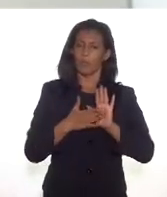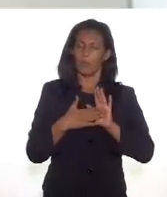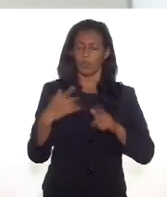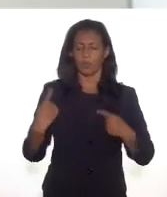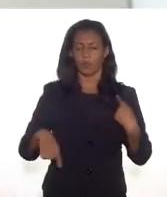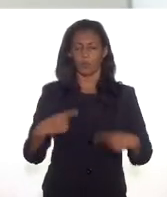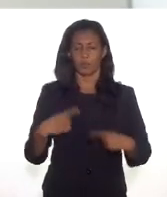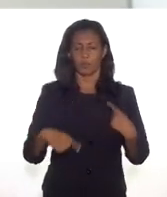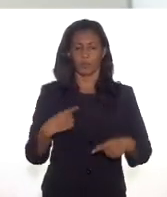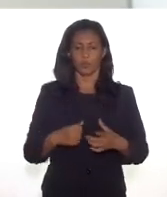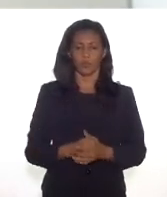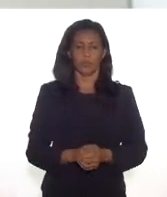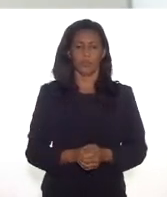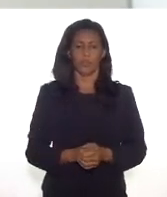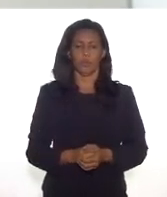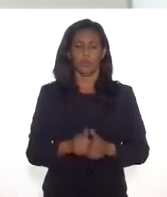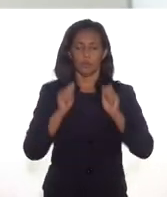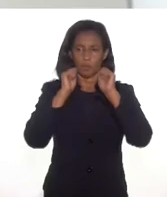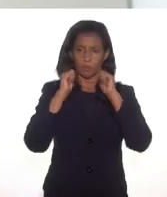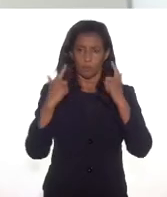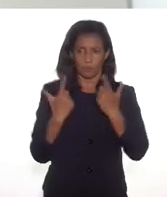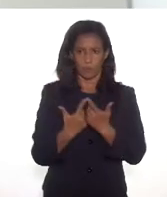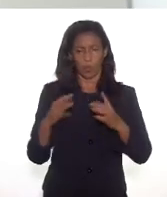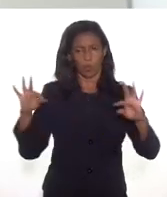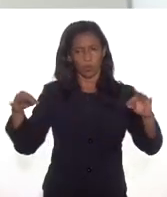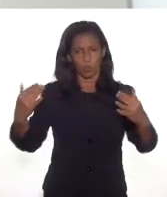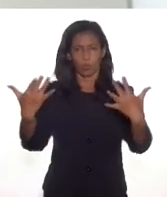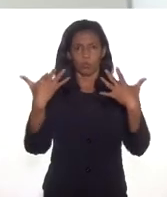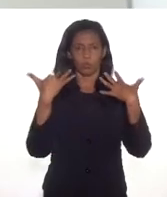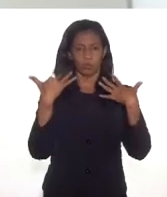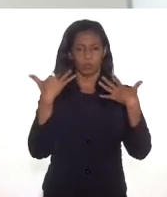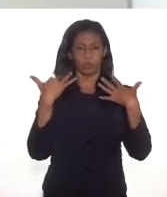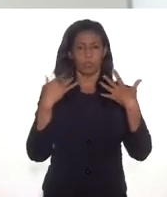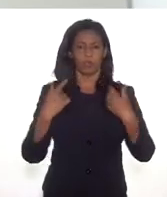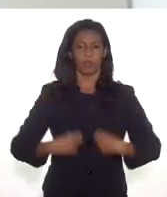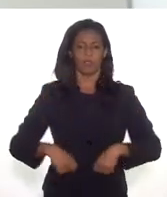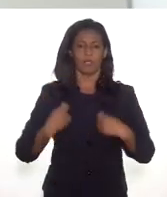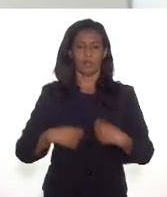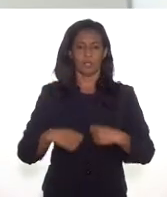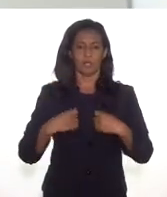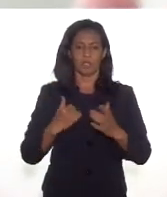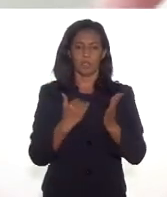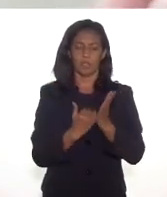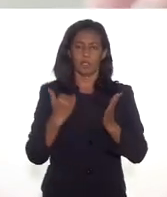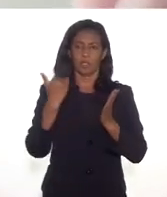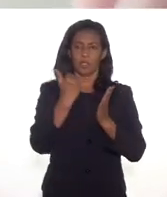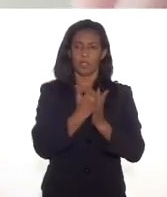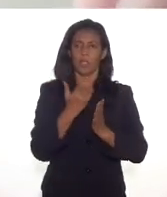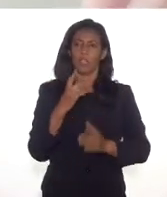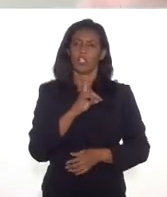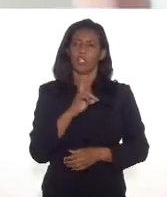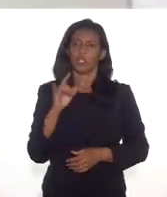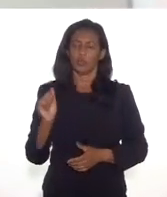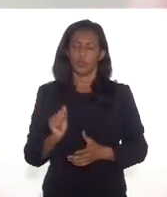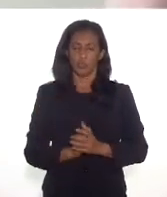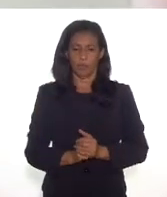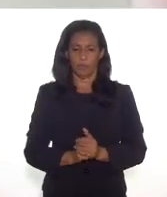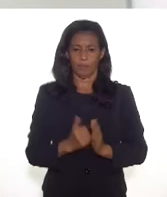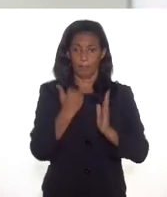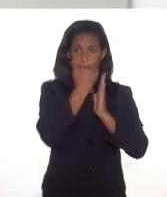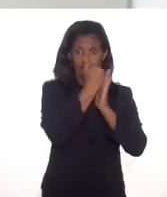discussão com essa Assembleia Legislativa, com aqueles que nos assistem, e a necessidade da gente alterar o calendário. O